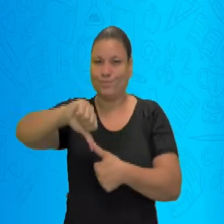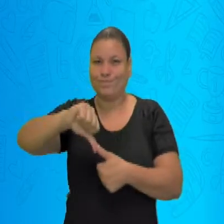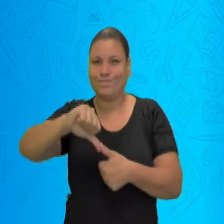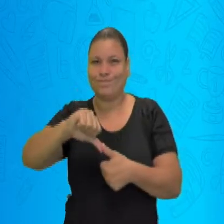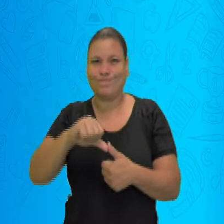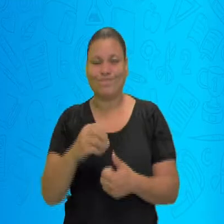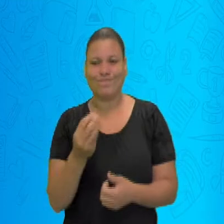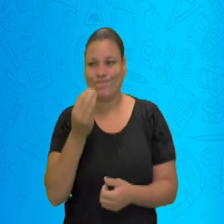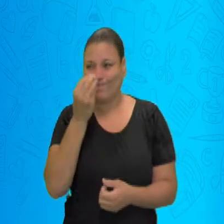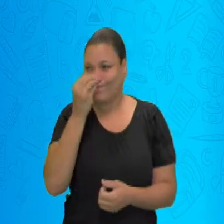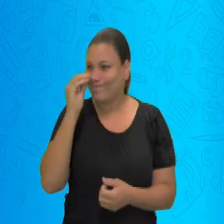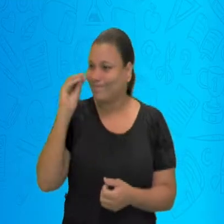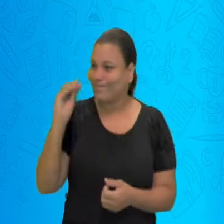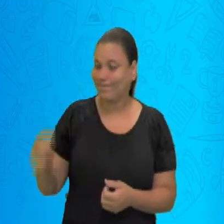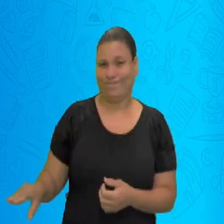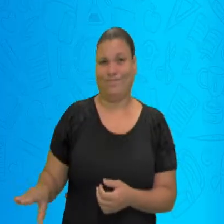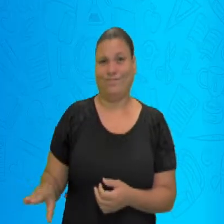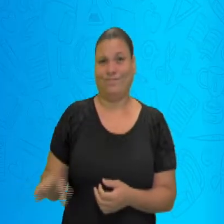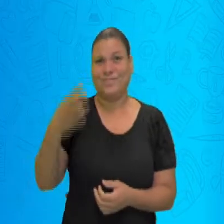um istmo,